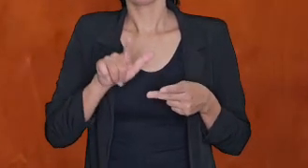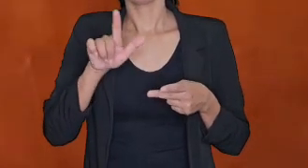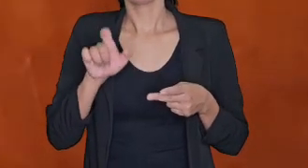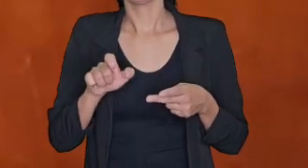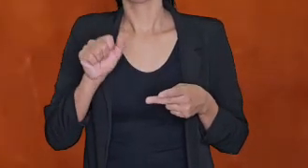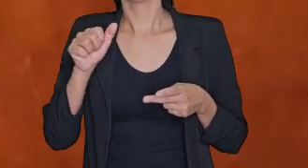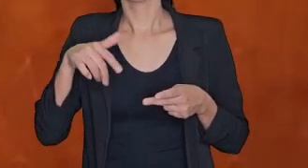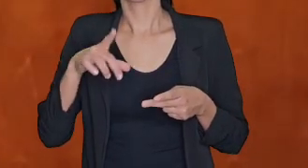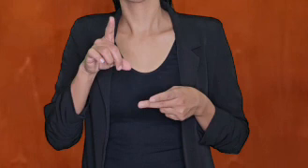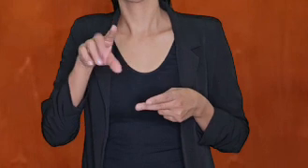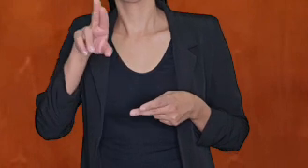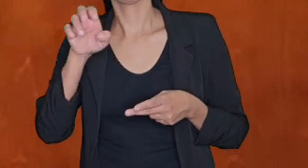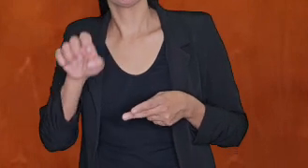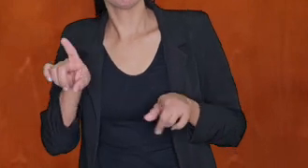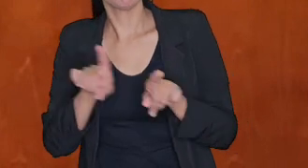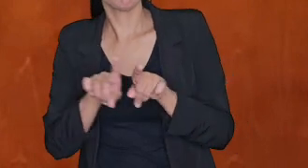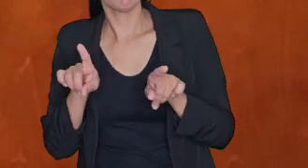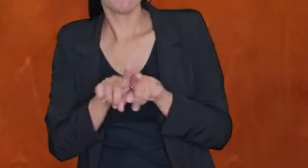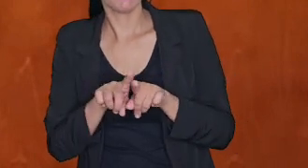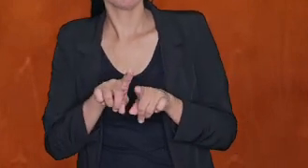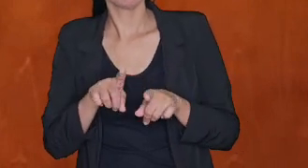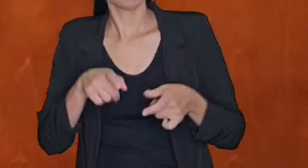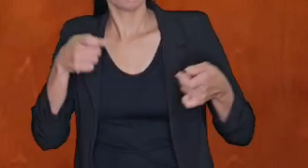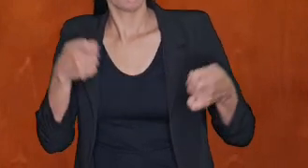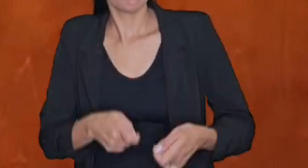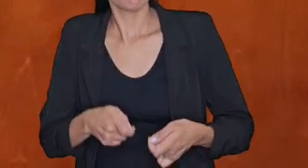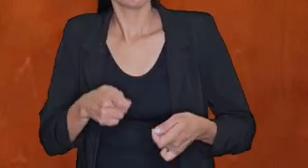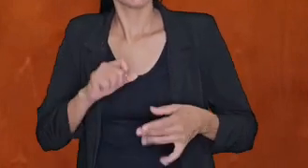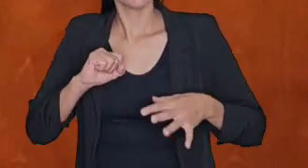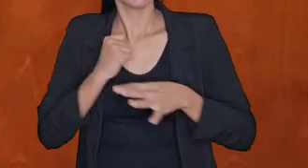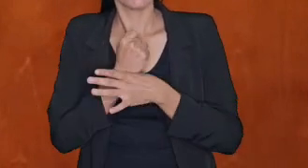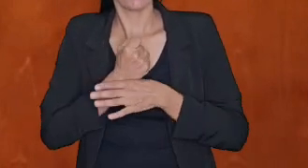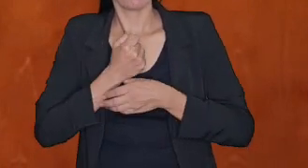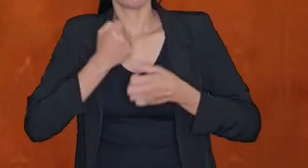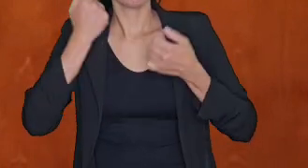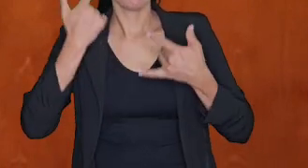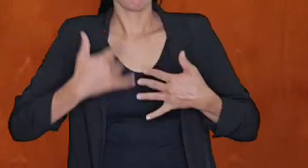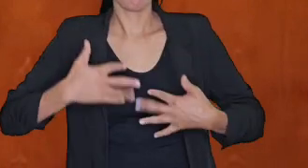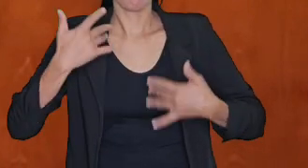assim como o Alexandre, tem um domínio e uma segurança